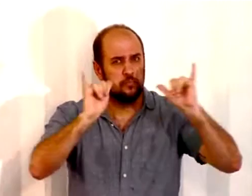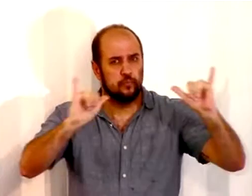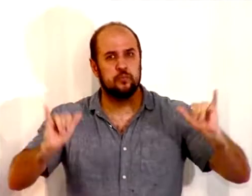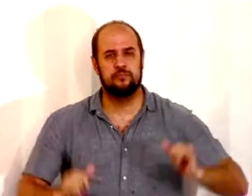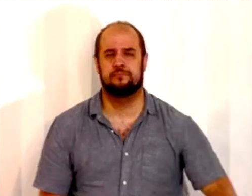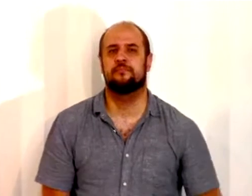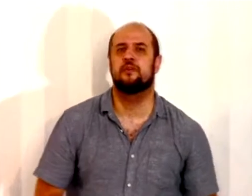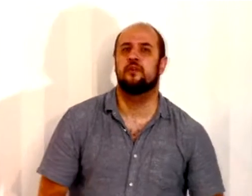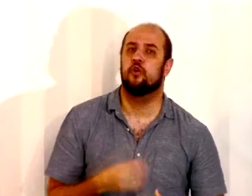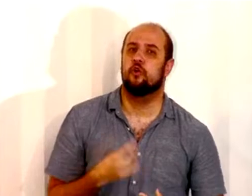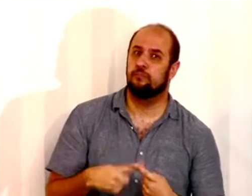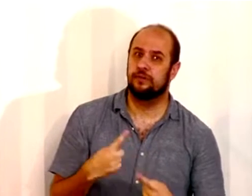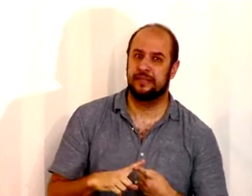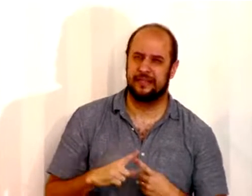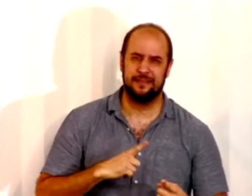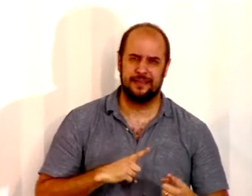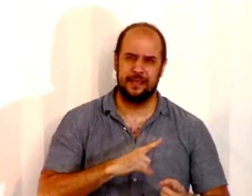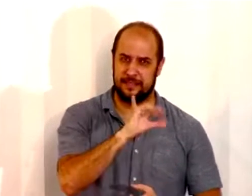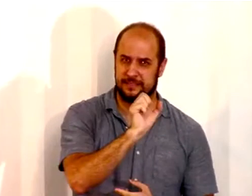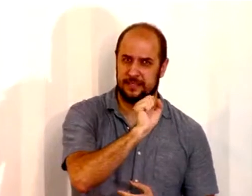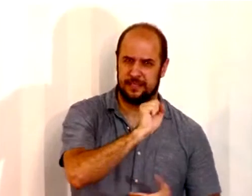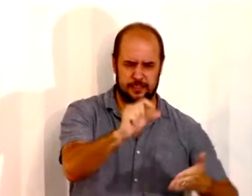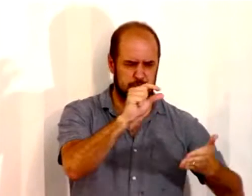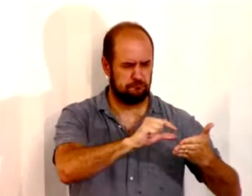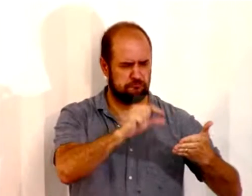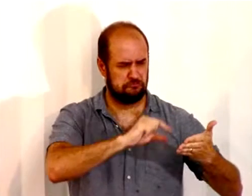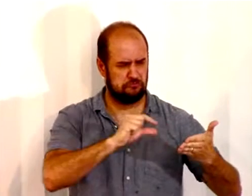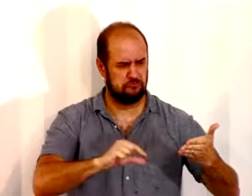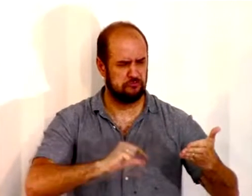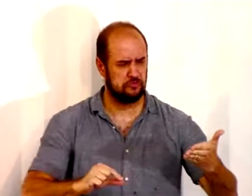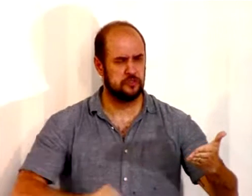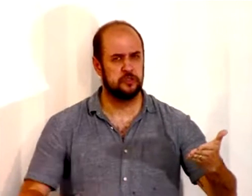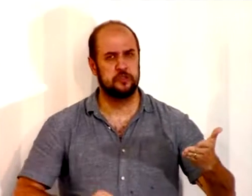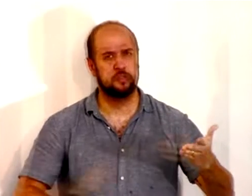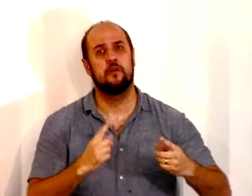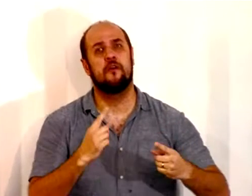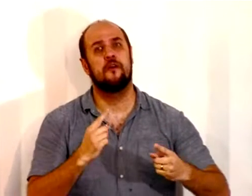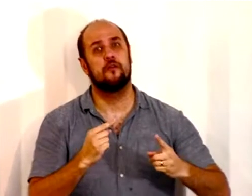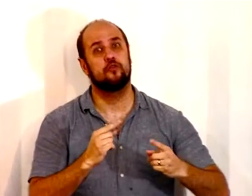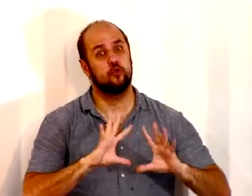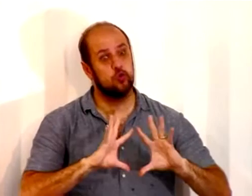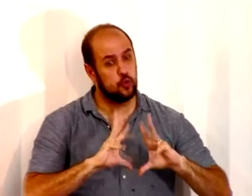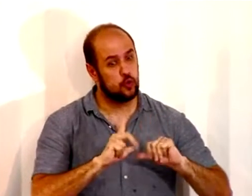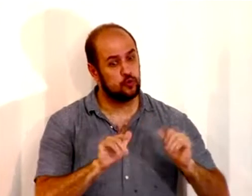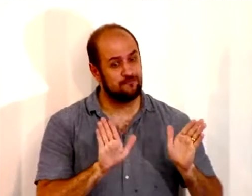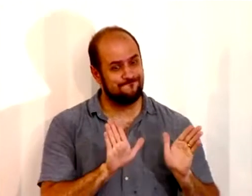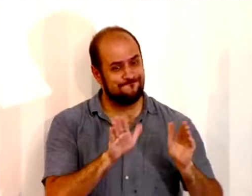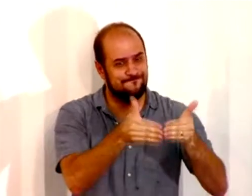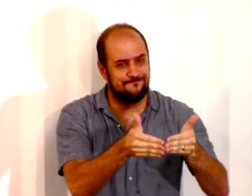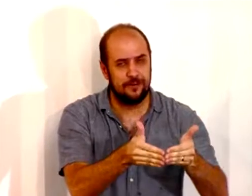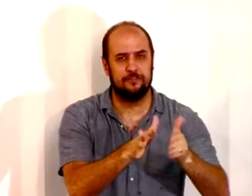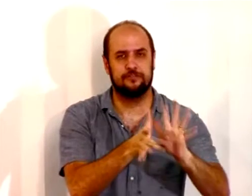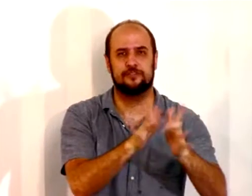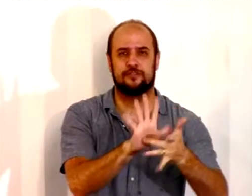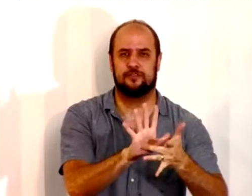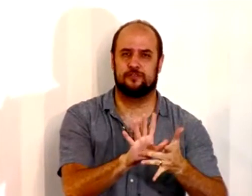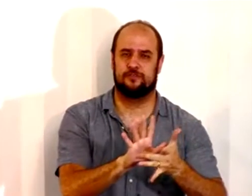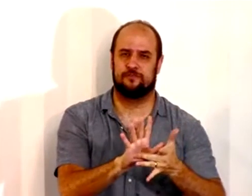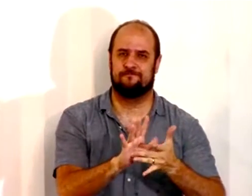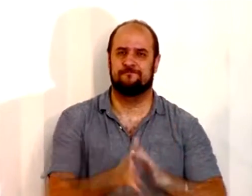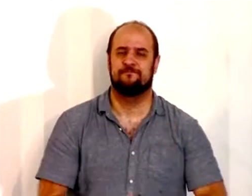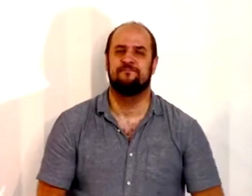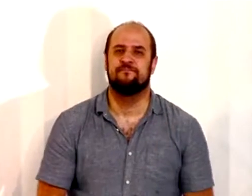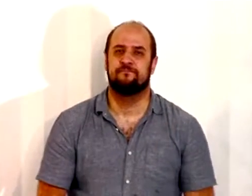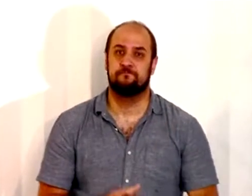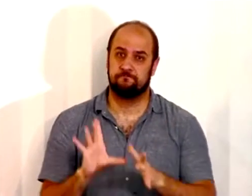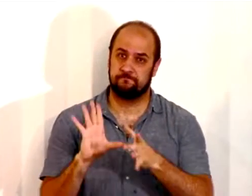tem várias passagens em Isaías que faz menção à pessoa de Jesus, a segunda pessoa da Trindade. O